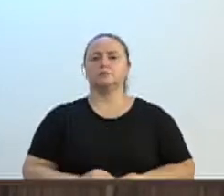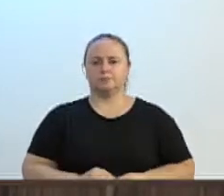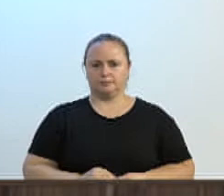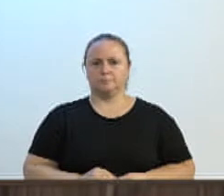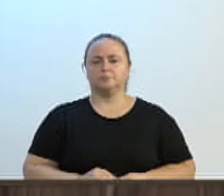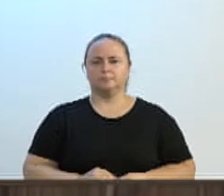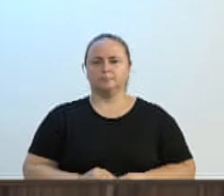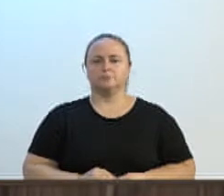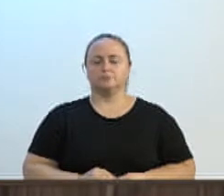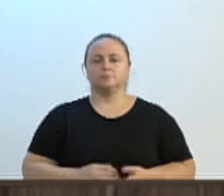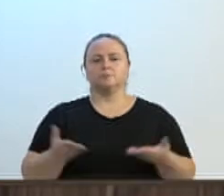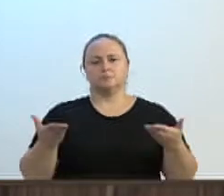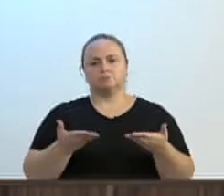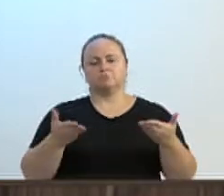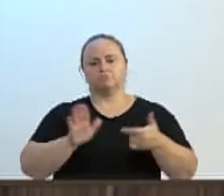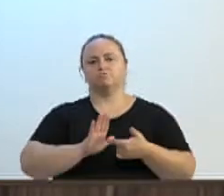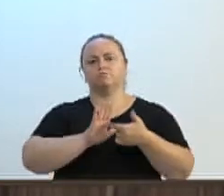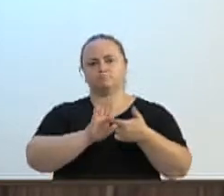alguns